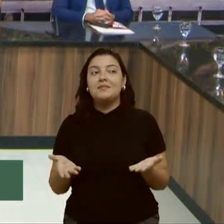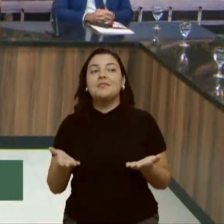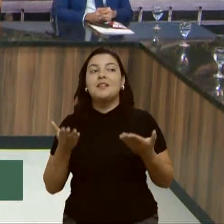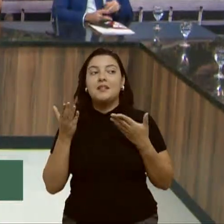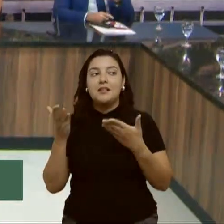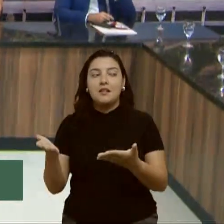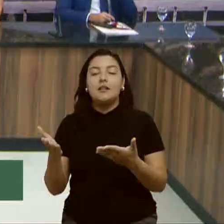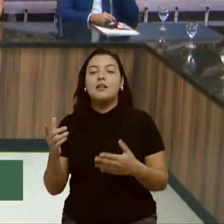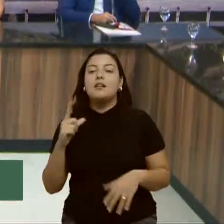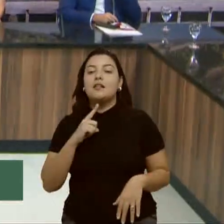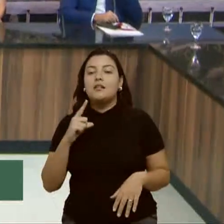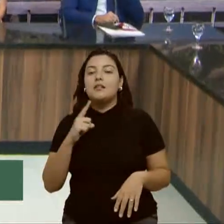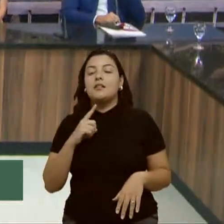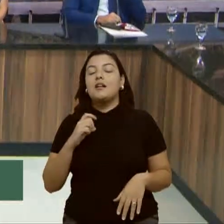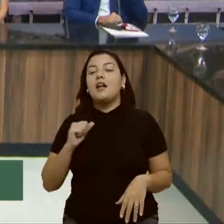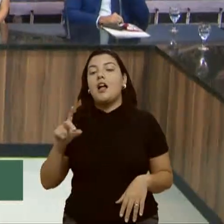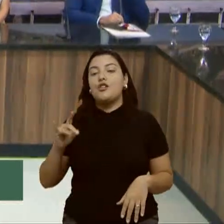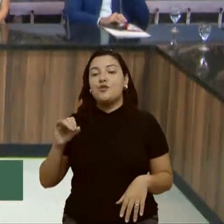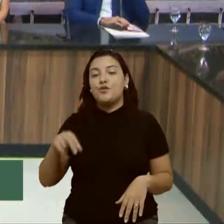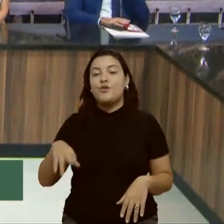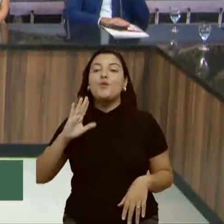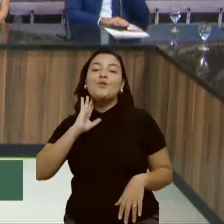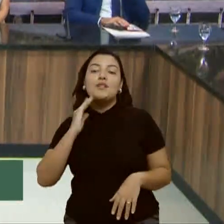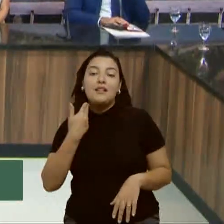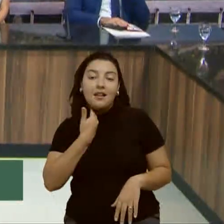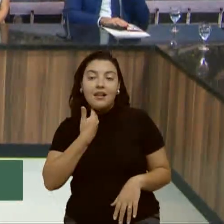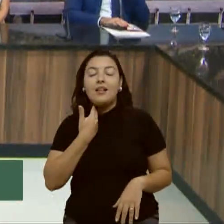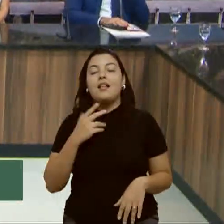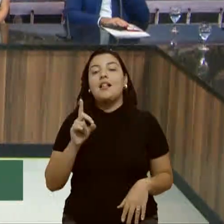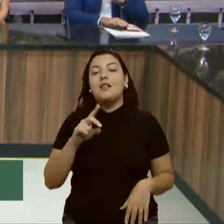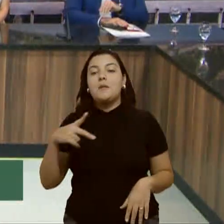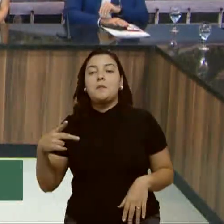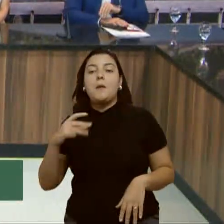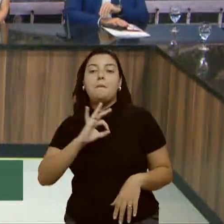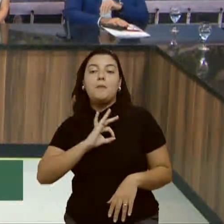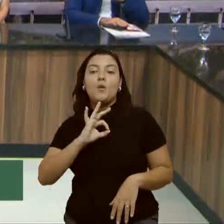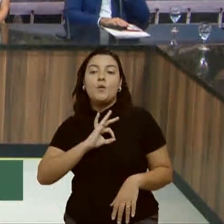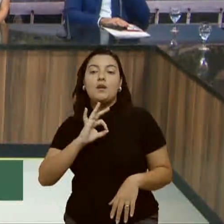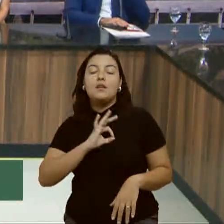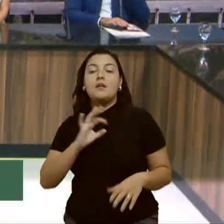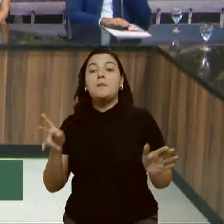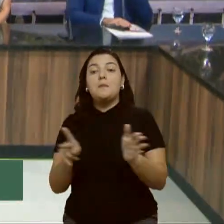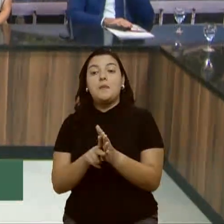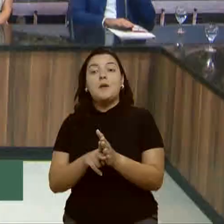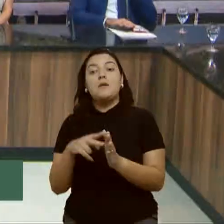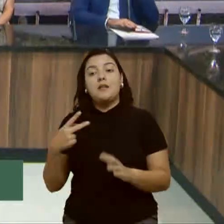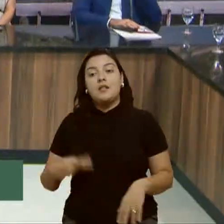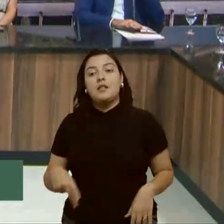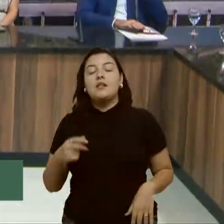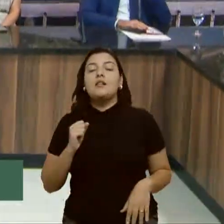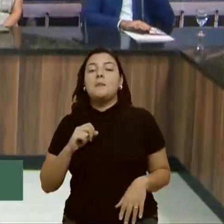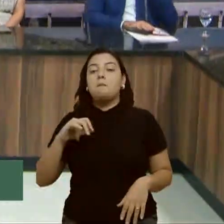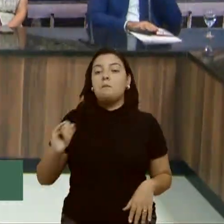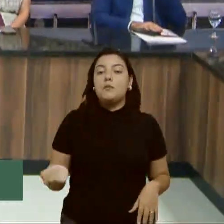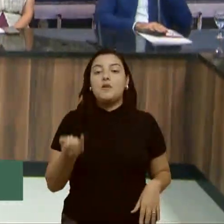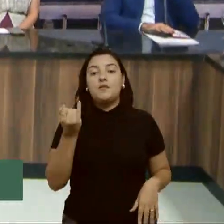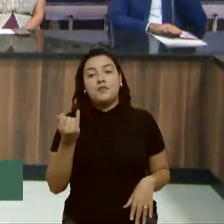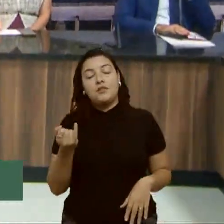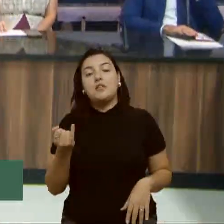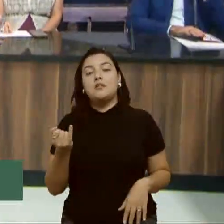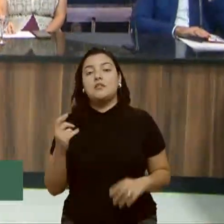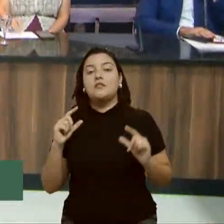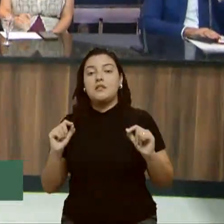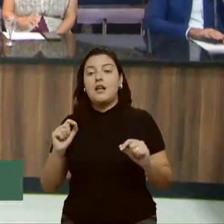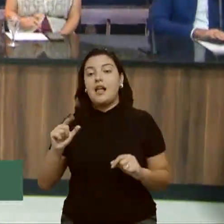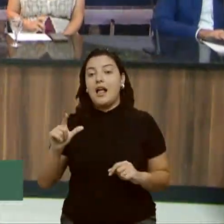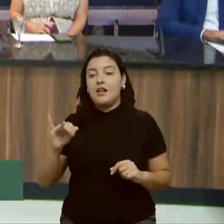ao doutor Alisson Nunes, delegado do Departamento de Polícia Especializada. O delegado já puder aproveitar, doutor